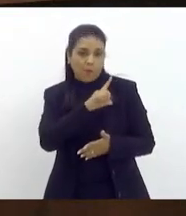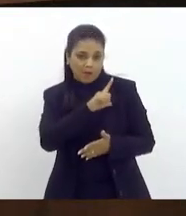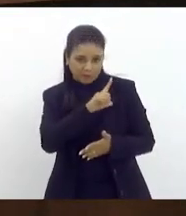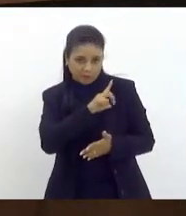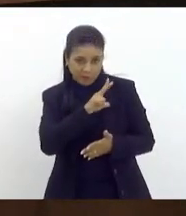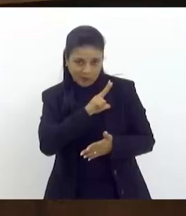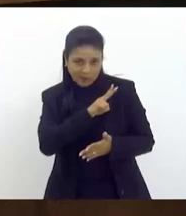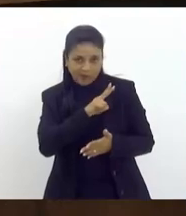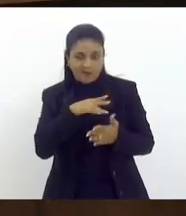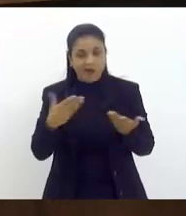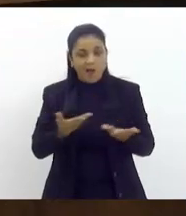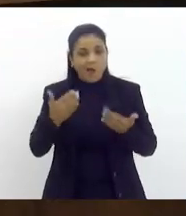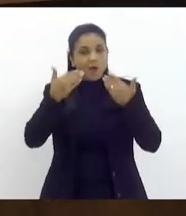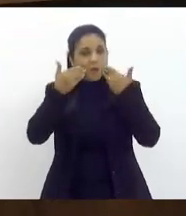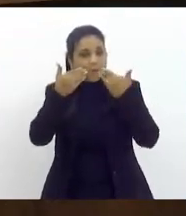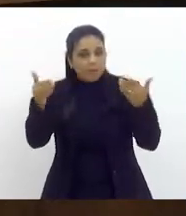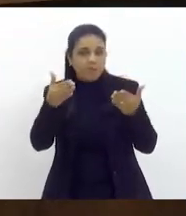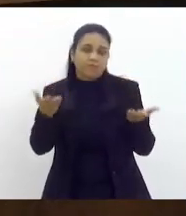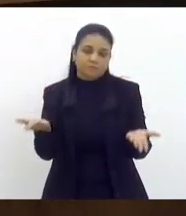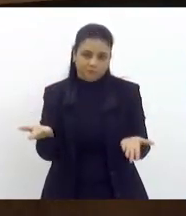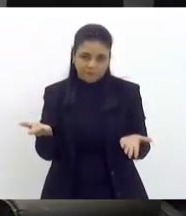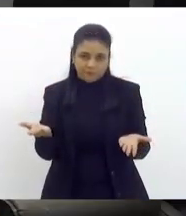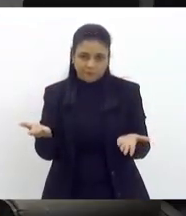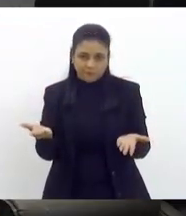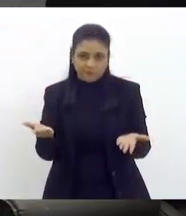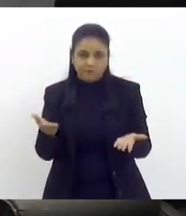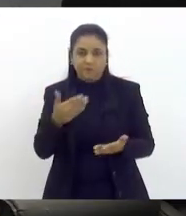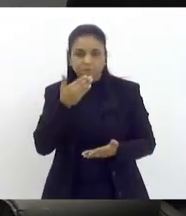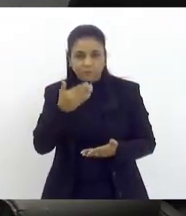faço hora de público Obrigado presidente